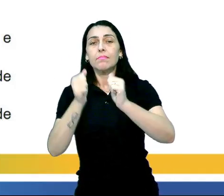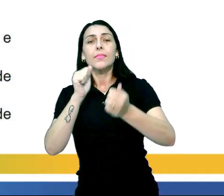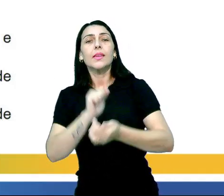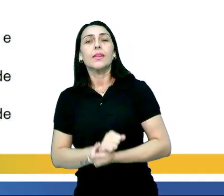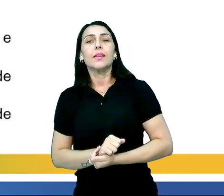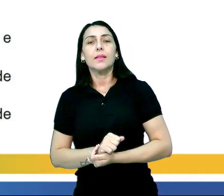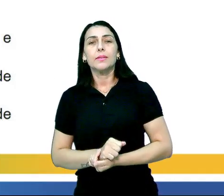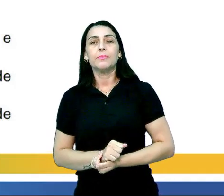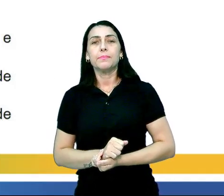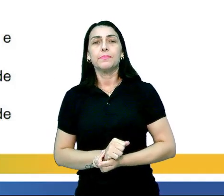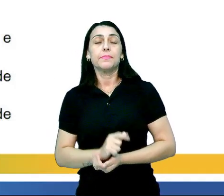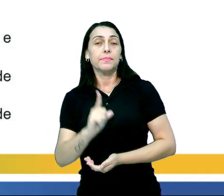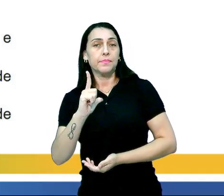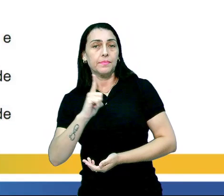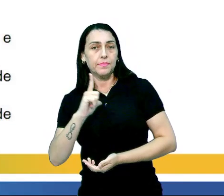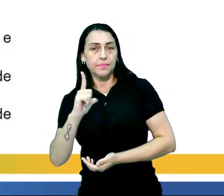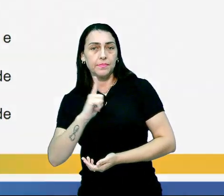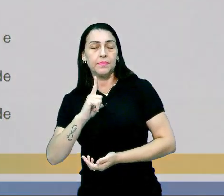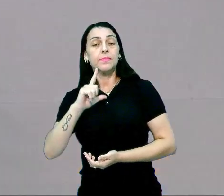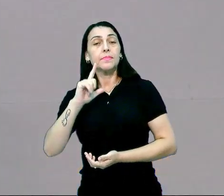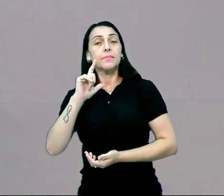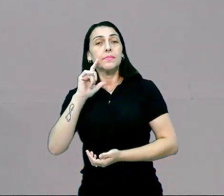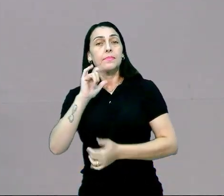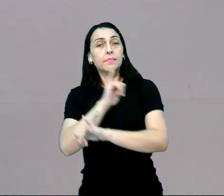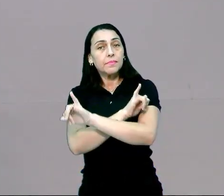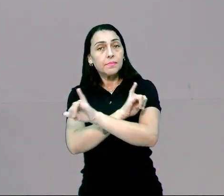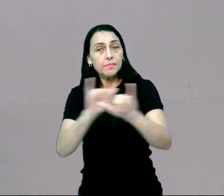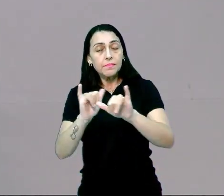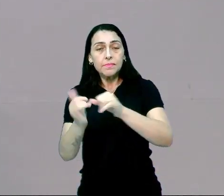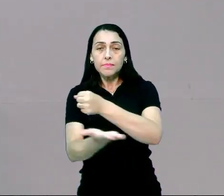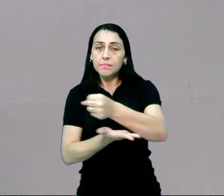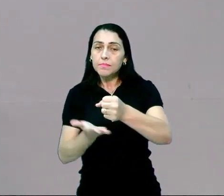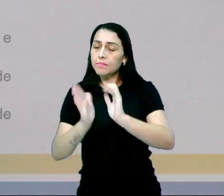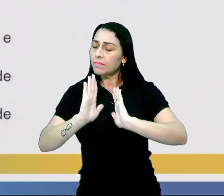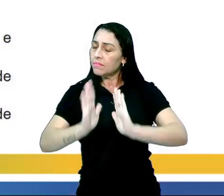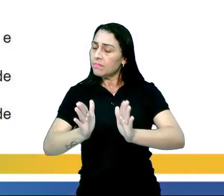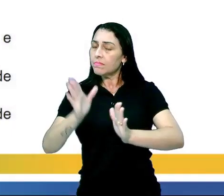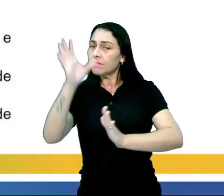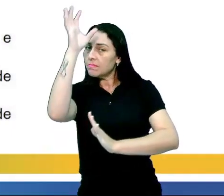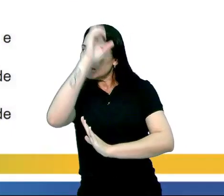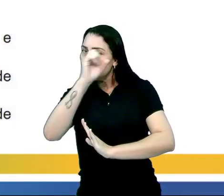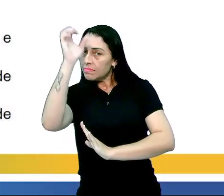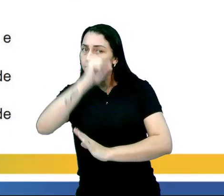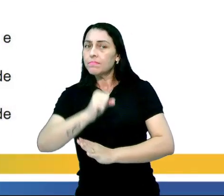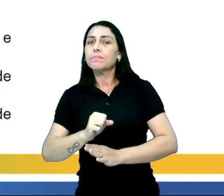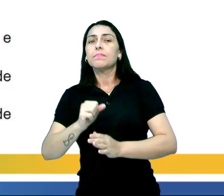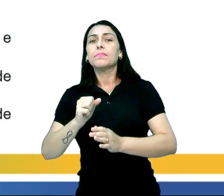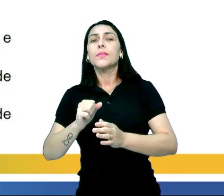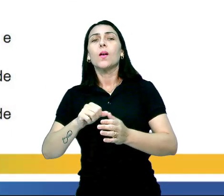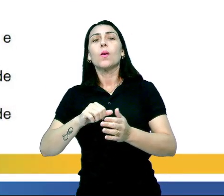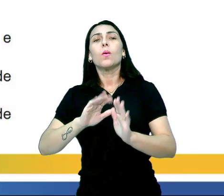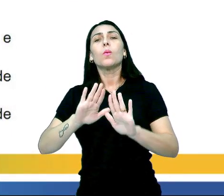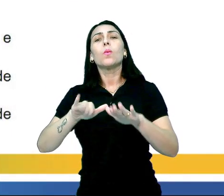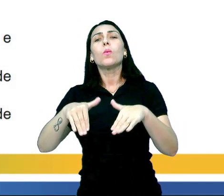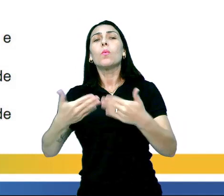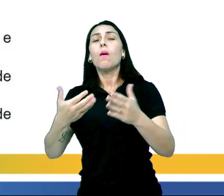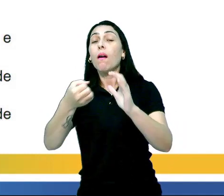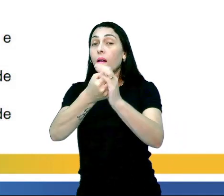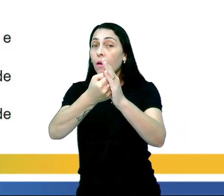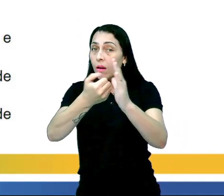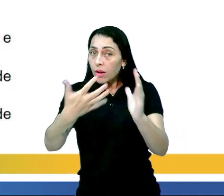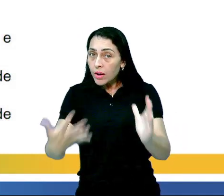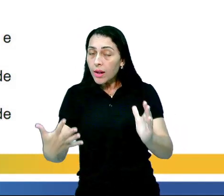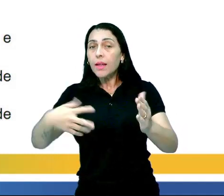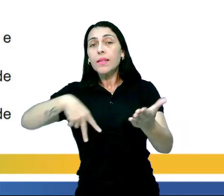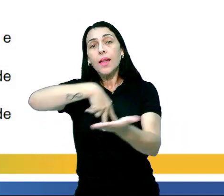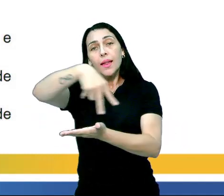questão adaptada que vai ter as informações com base em tudo que a gente já apresentou, beleza? Então vamos lá, ó. Qual é a principal característica